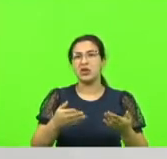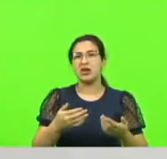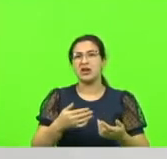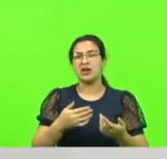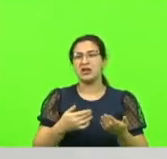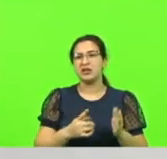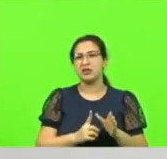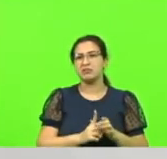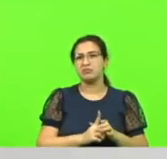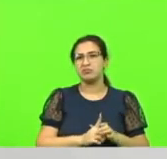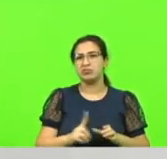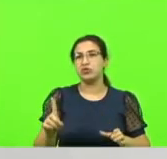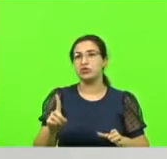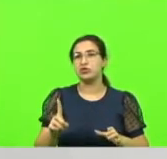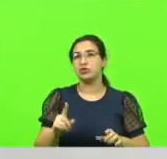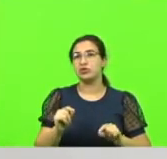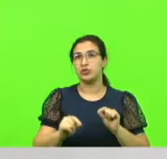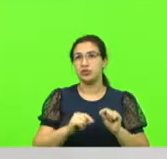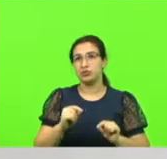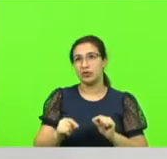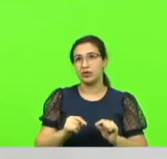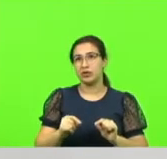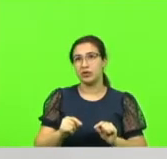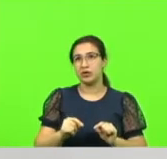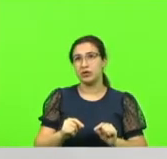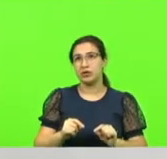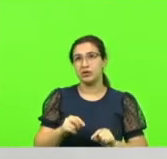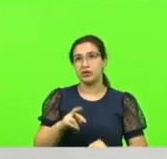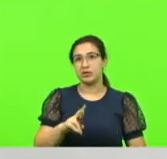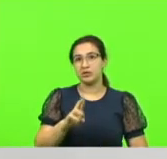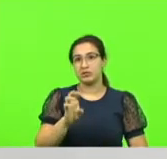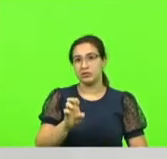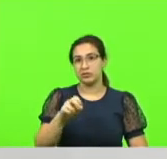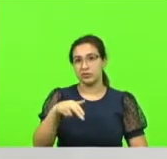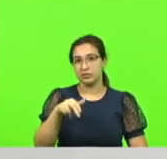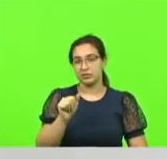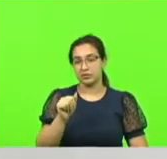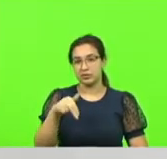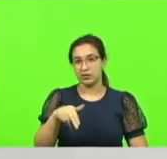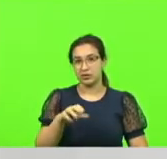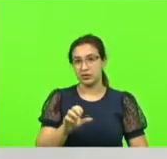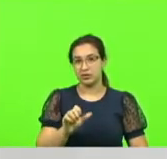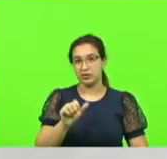desbancou nada mais, nada menos do que Renan Calheiros.